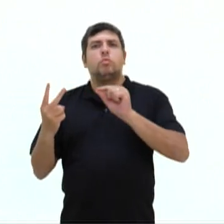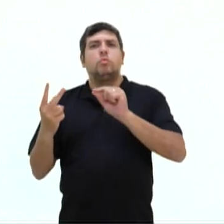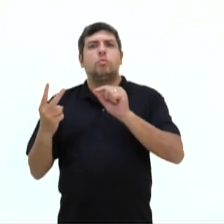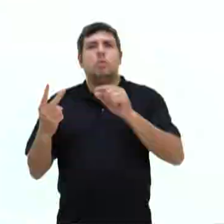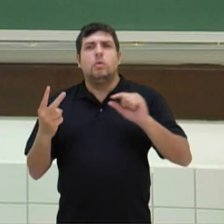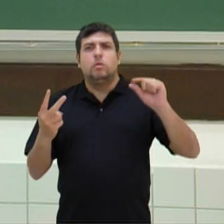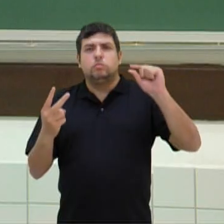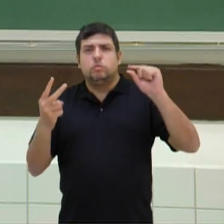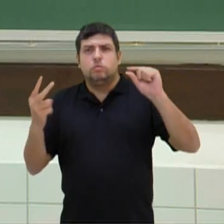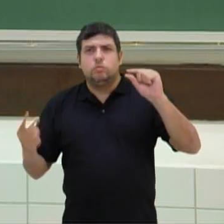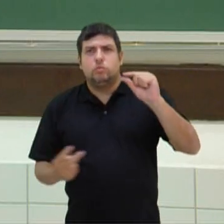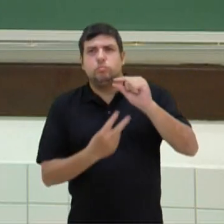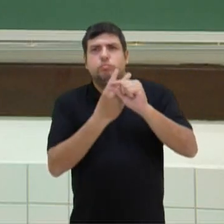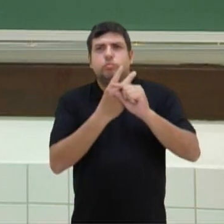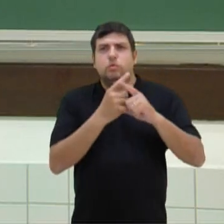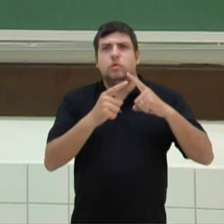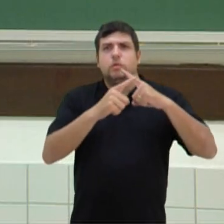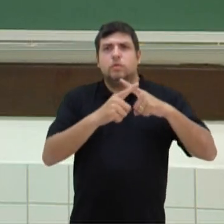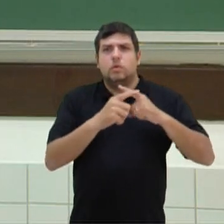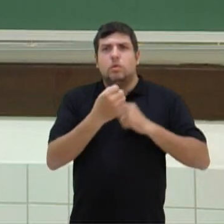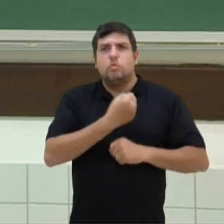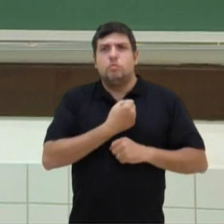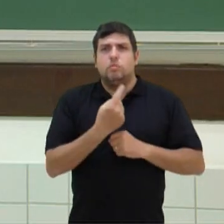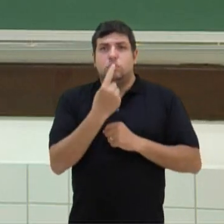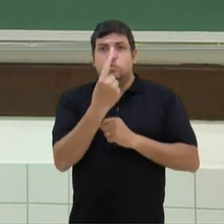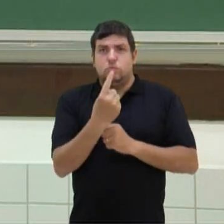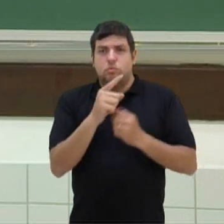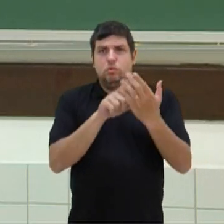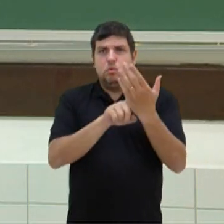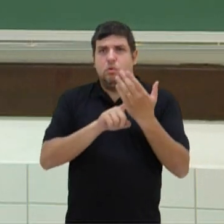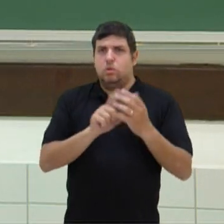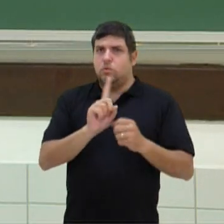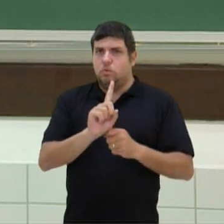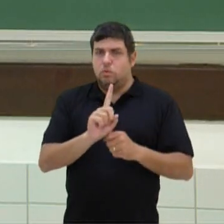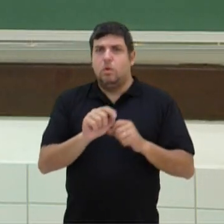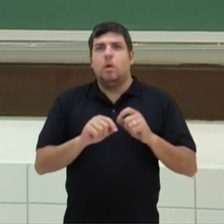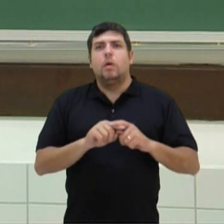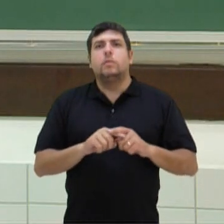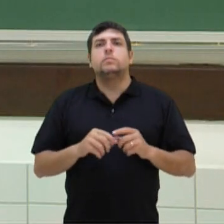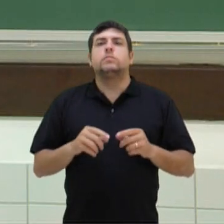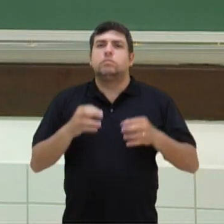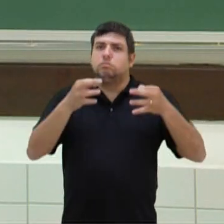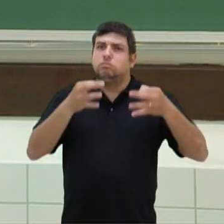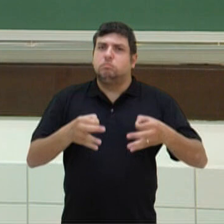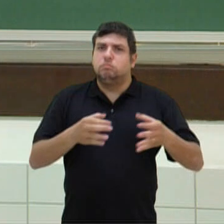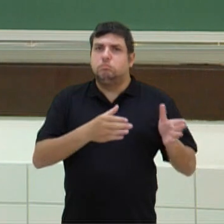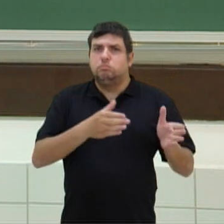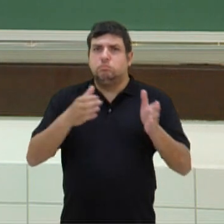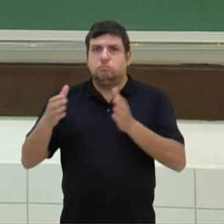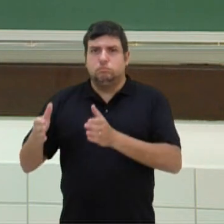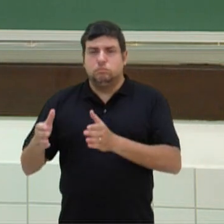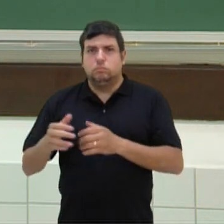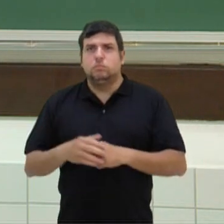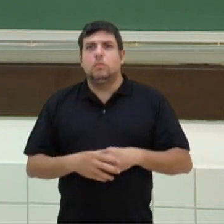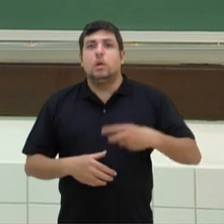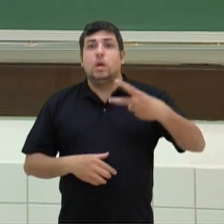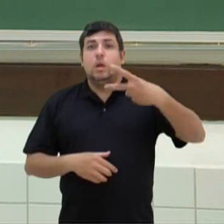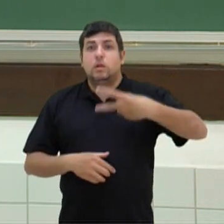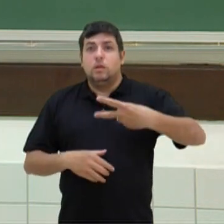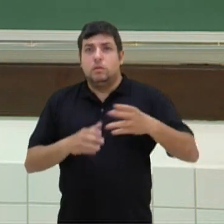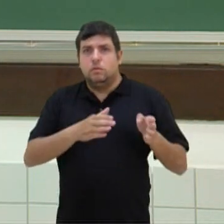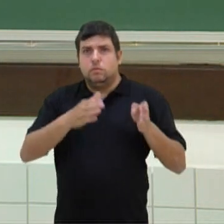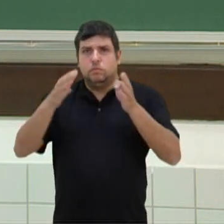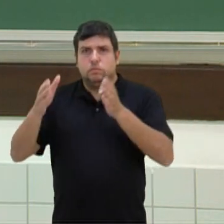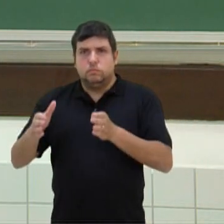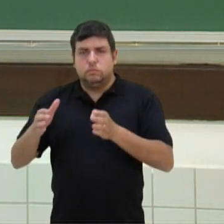que não aparece, que é o número 1, né? Então a gente tem 2 oxigênios. Então o primeiro passo está ok. Segundo passo, agora a gente tem que